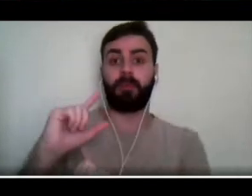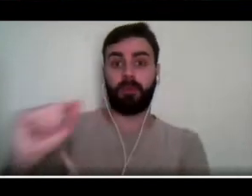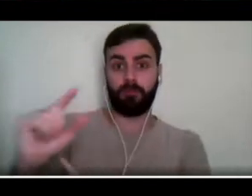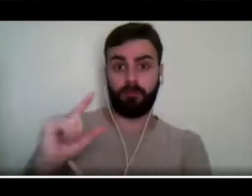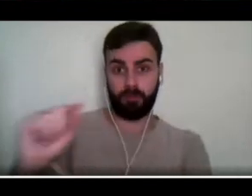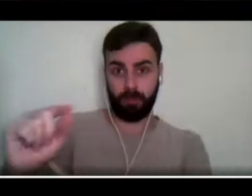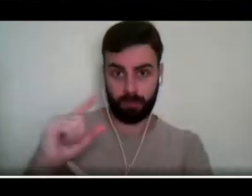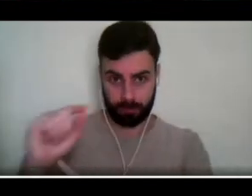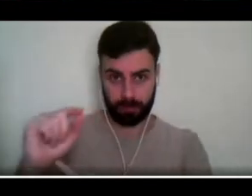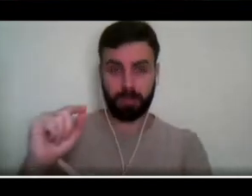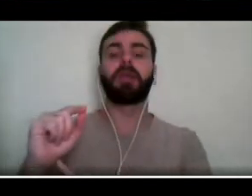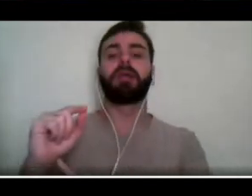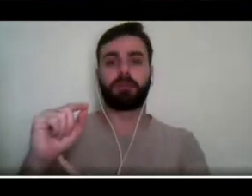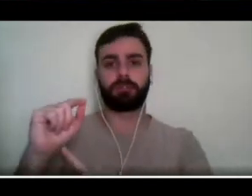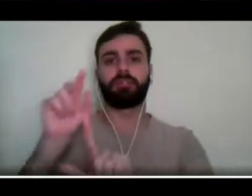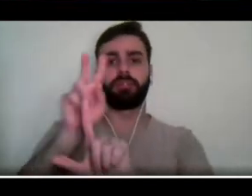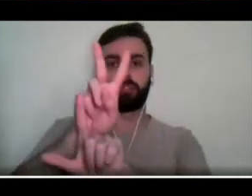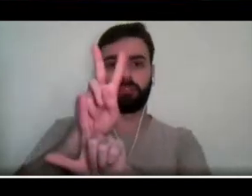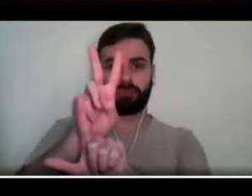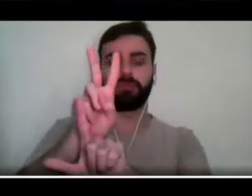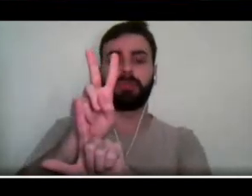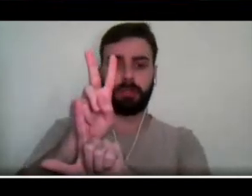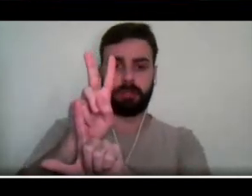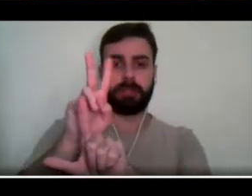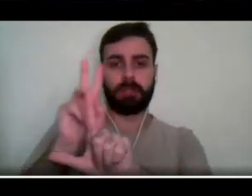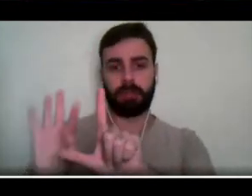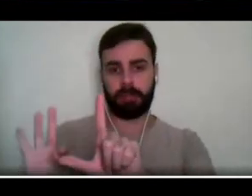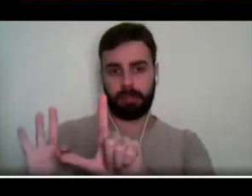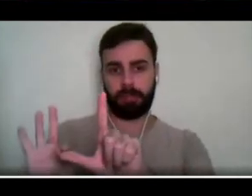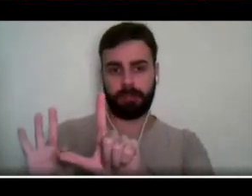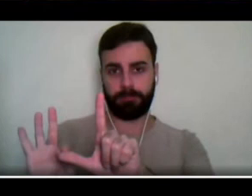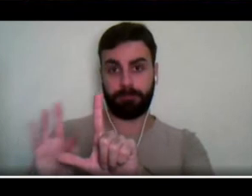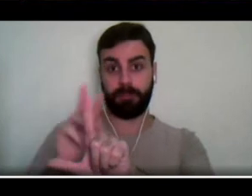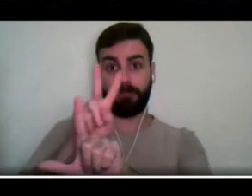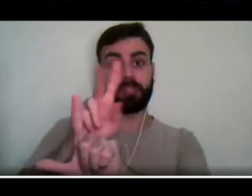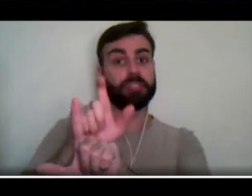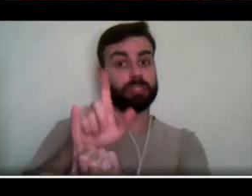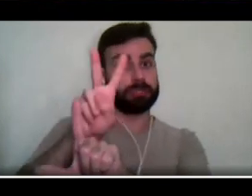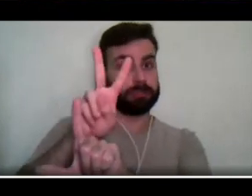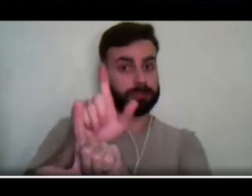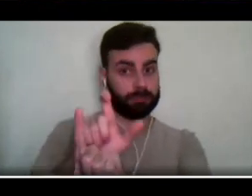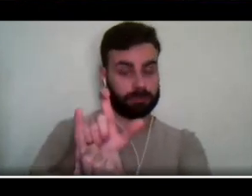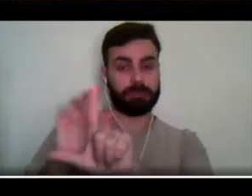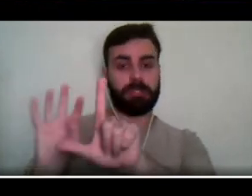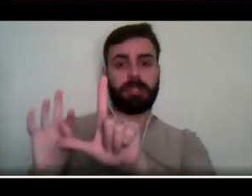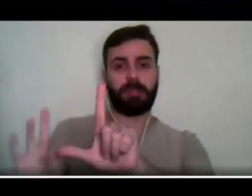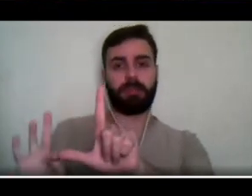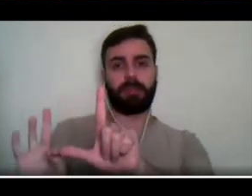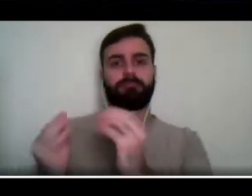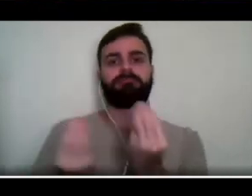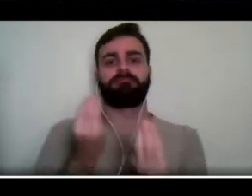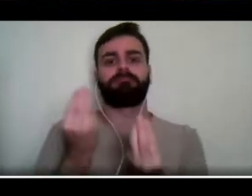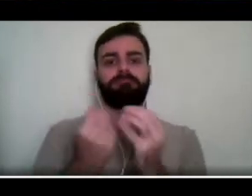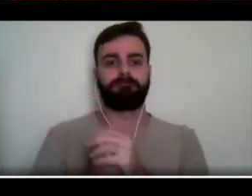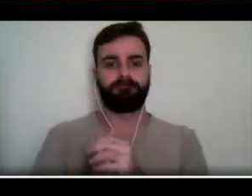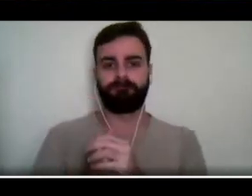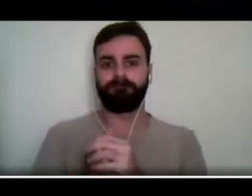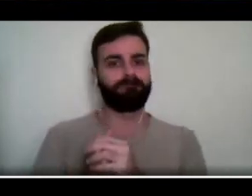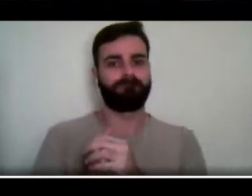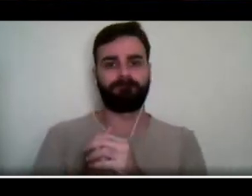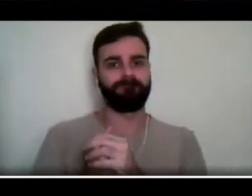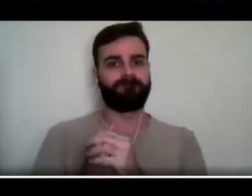Vx varia no tempo? Ela não varia no tempo, ela é constante e positiva. É isso